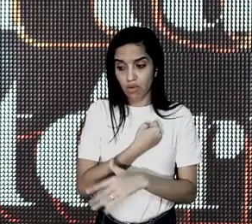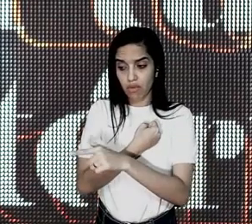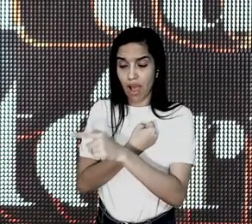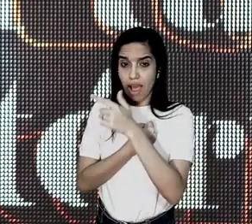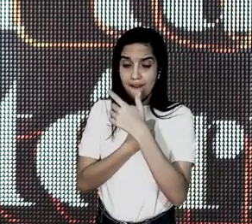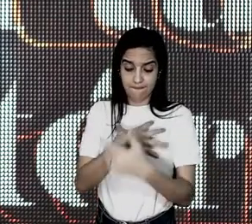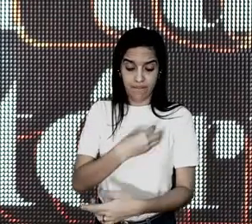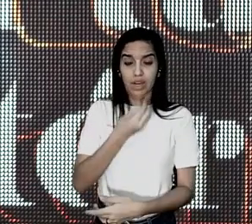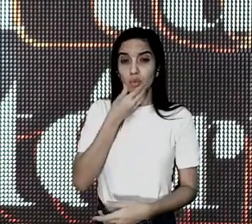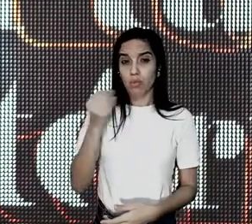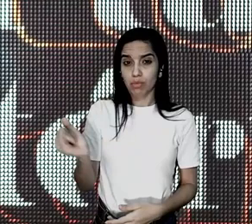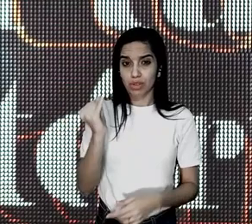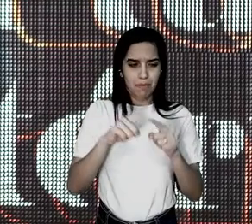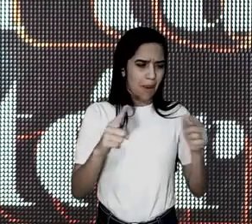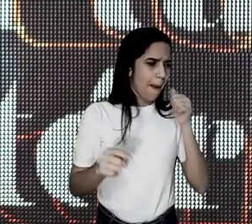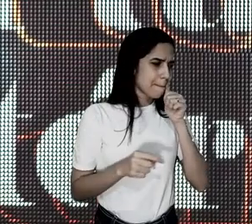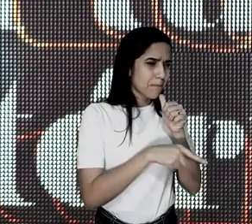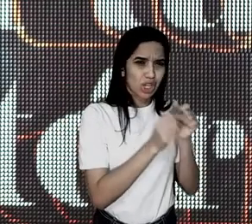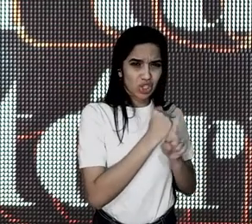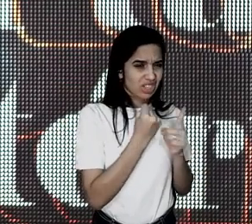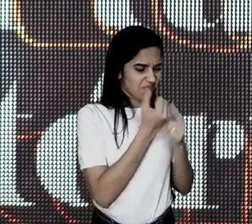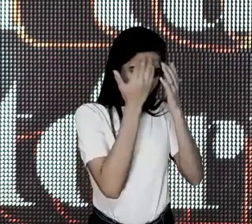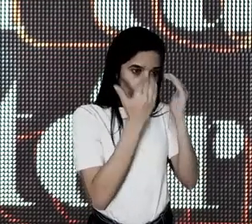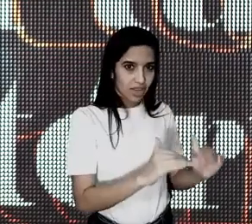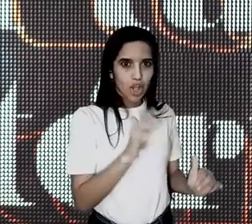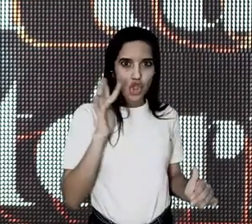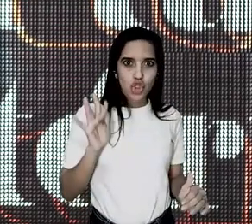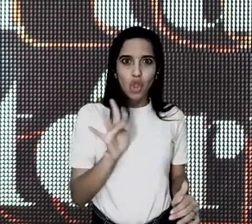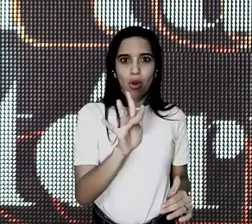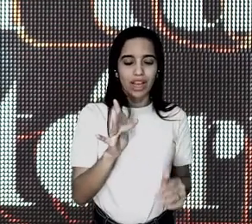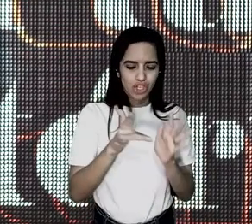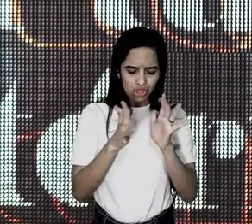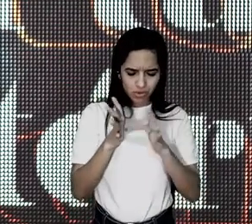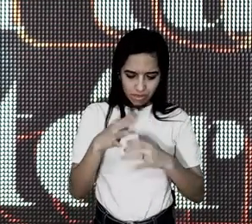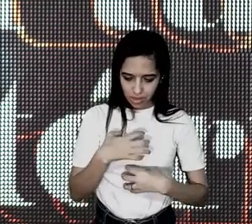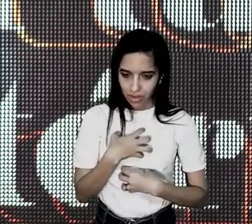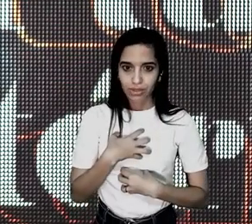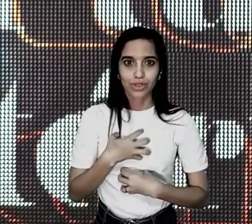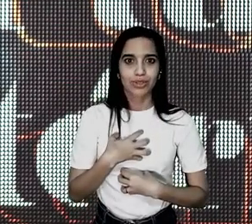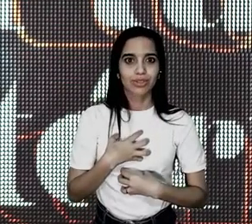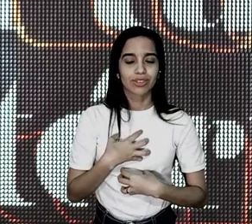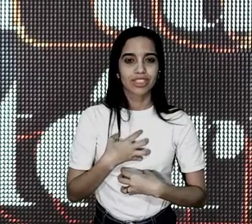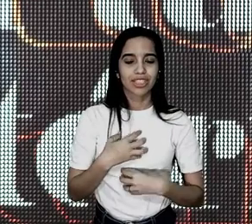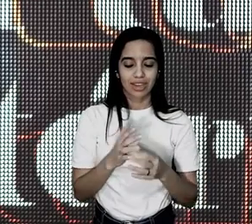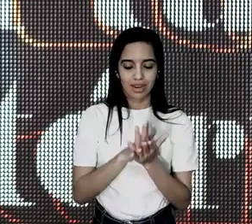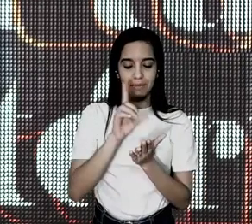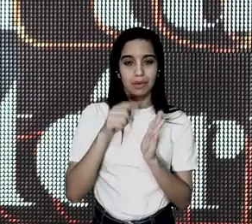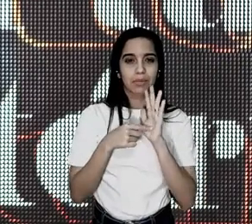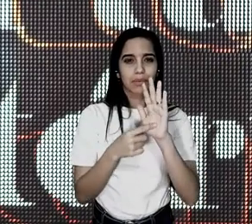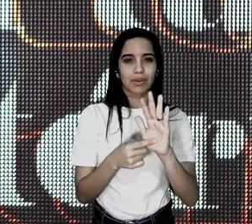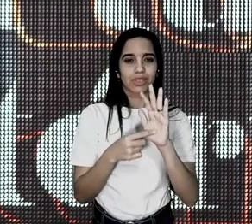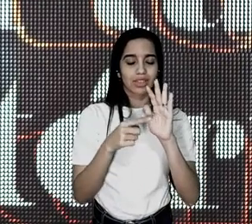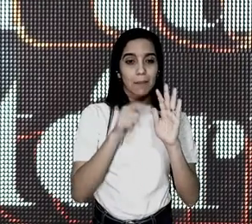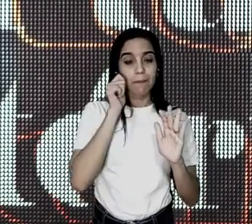pela sociedade, acessa o coração de Jesus de uma maneira totalmente diferente. E a Bíblia fala que aquela mulher hemorrágica